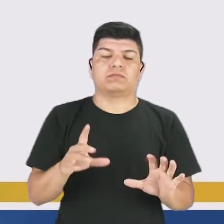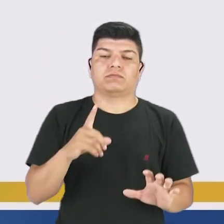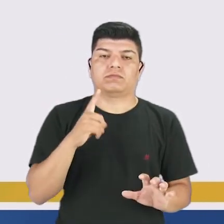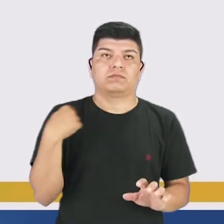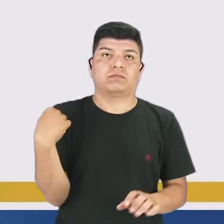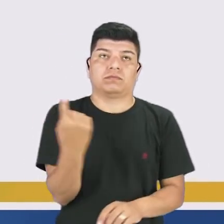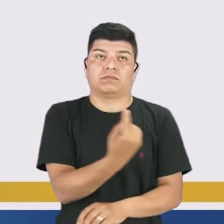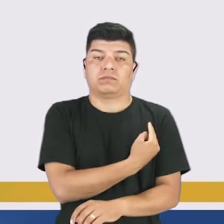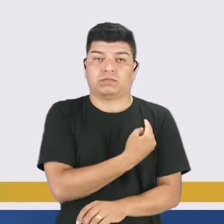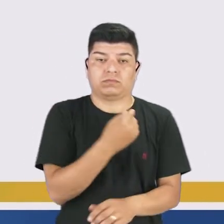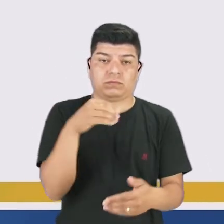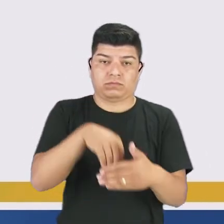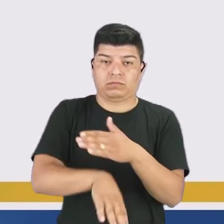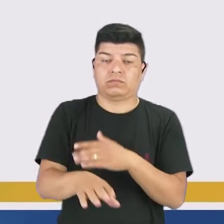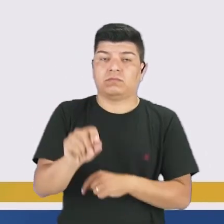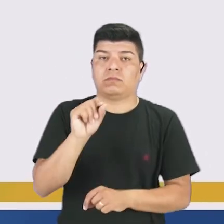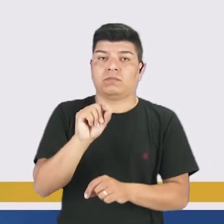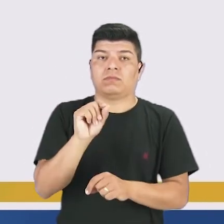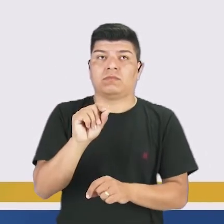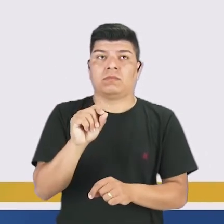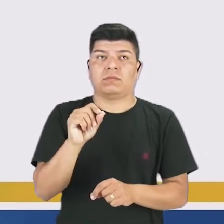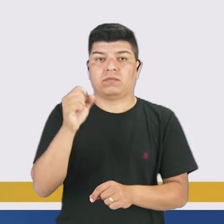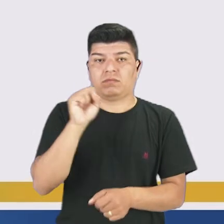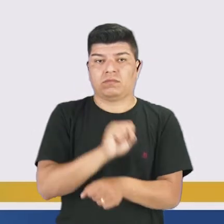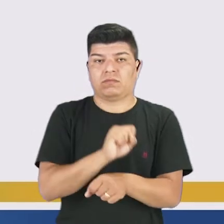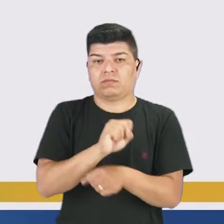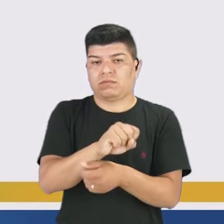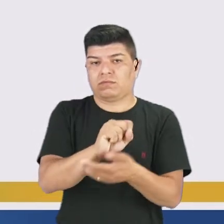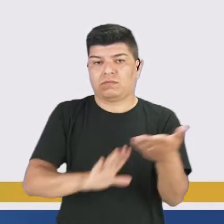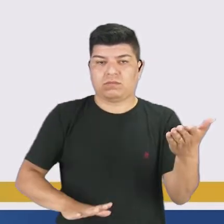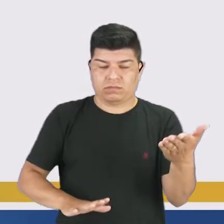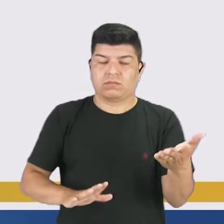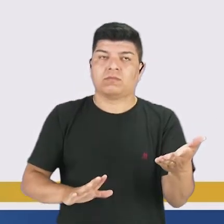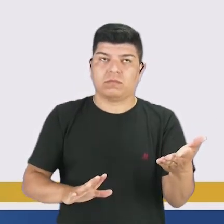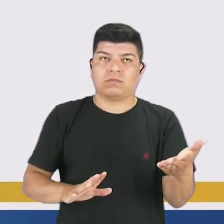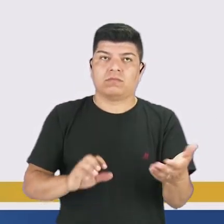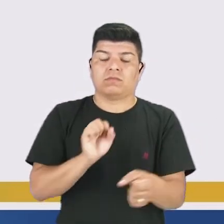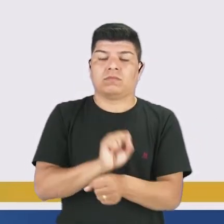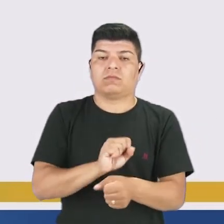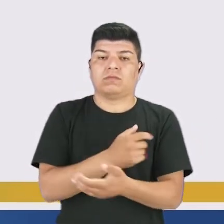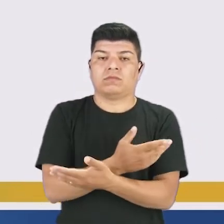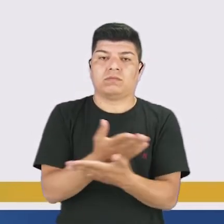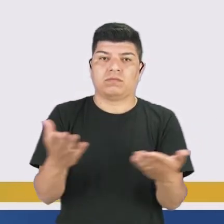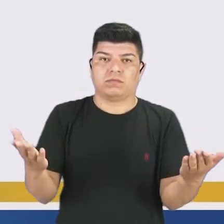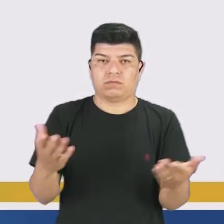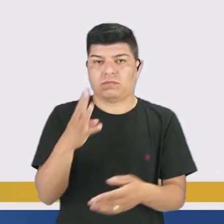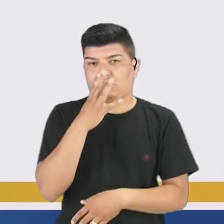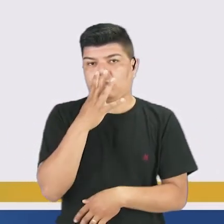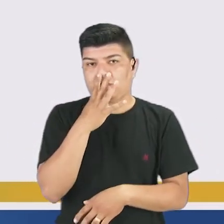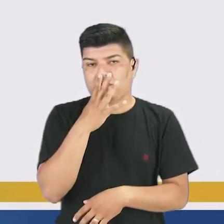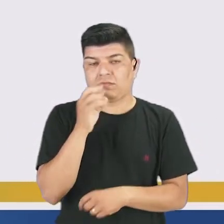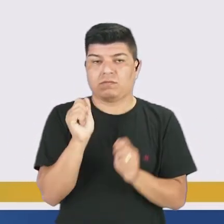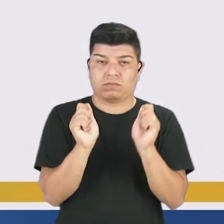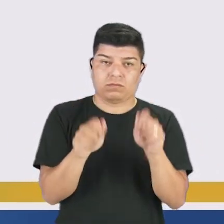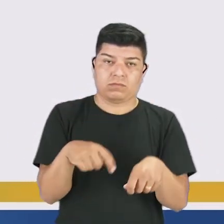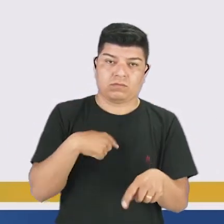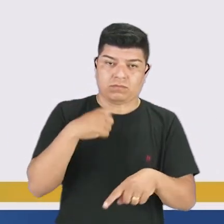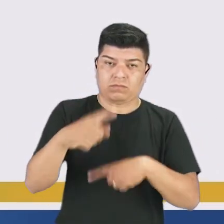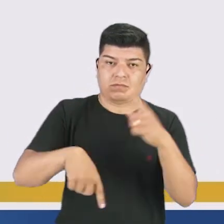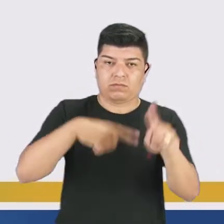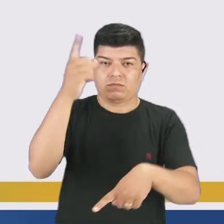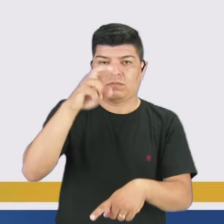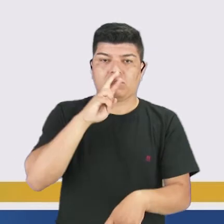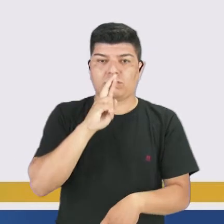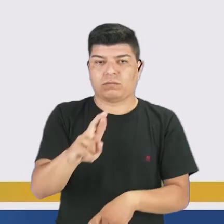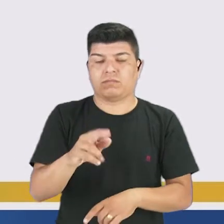a gente entra agora no tão esperado Exercitando e esperando que você aí do outro lado possa ter sucesso